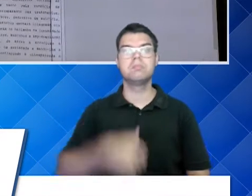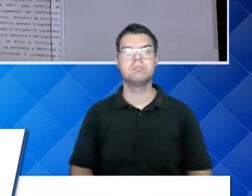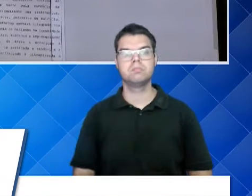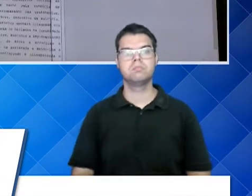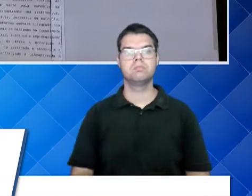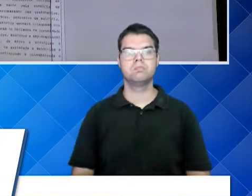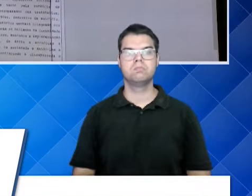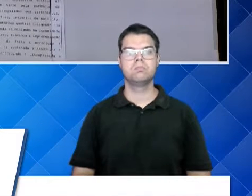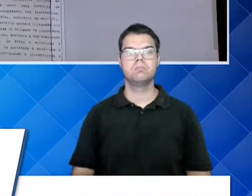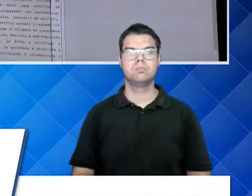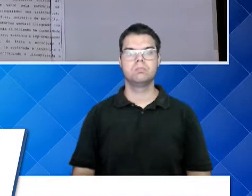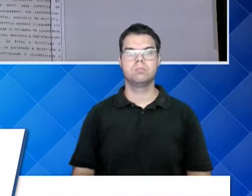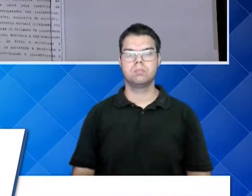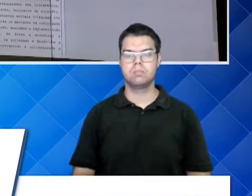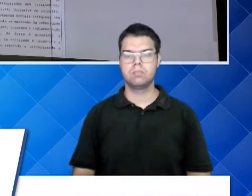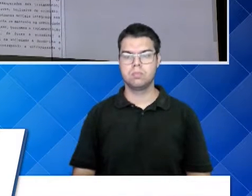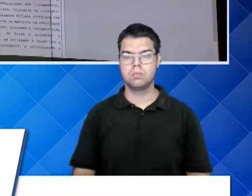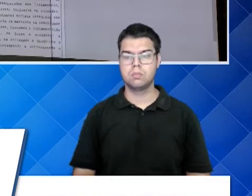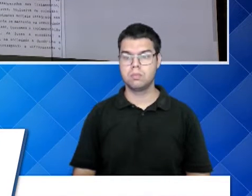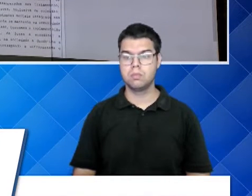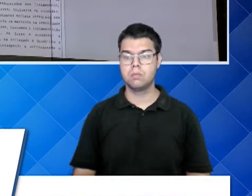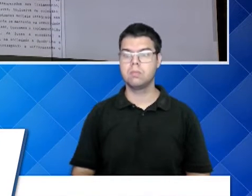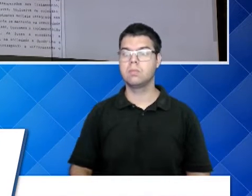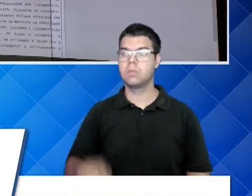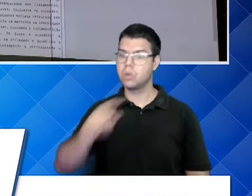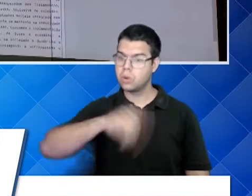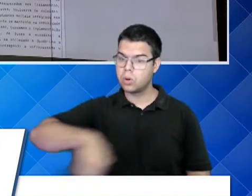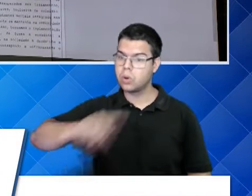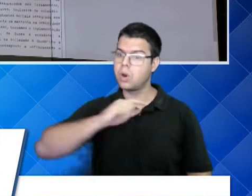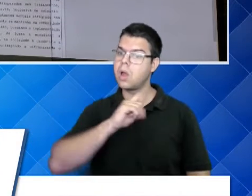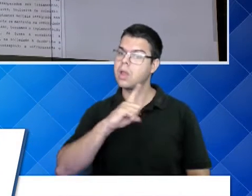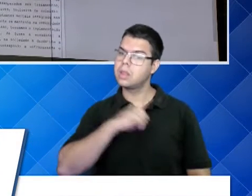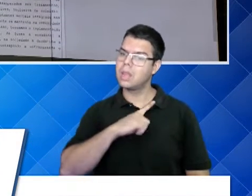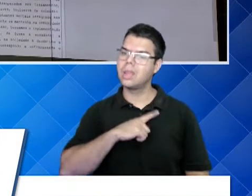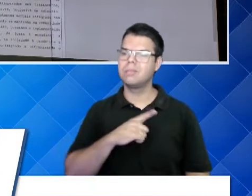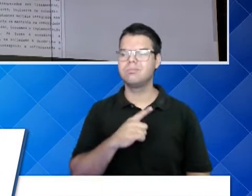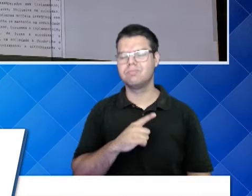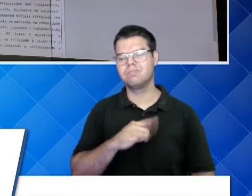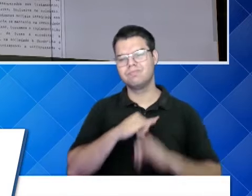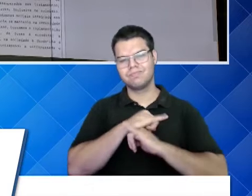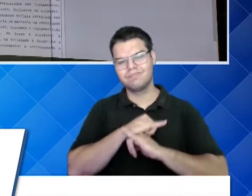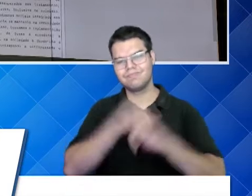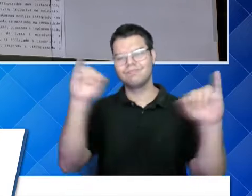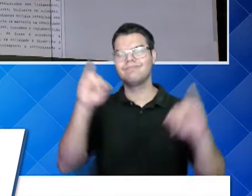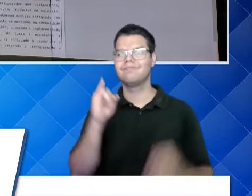E a gente teve essa triste notícia sobre Allan Kardec essa semana.